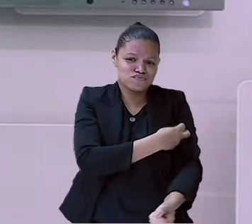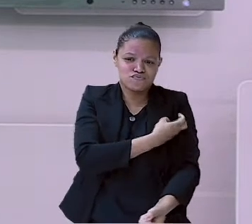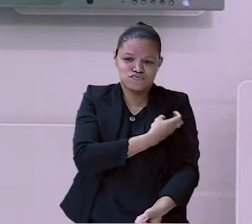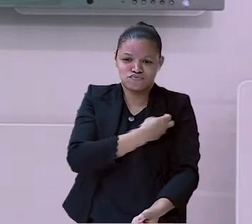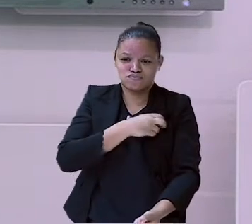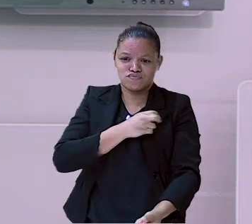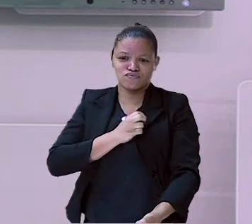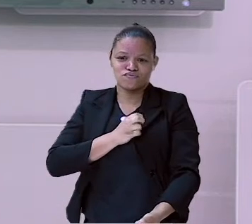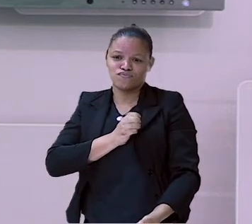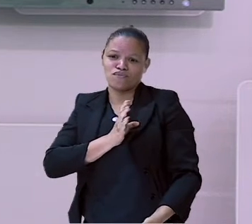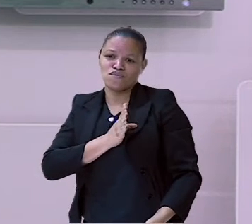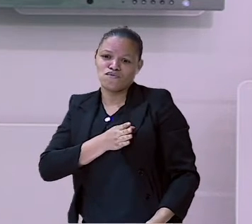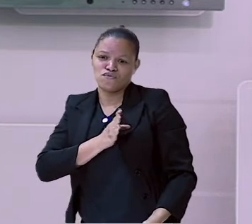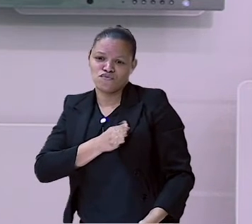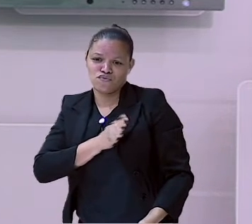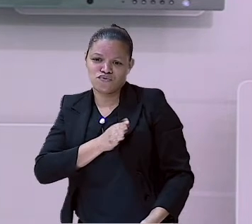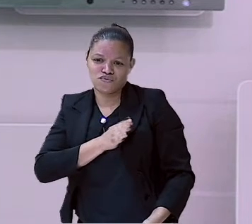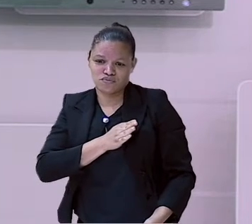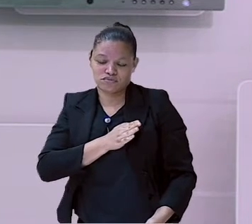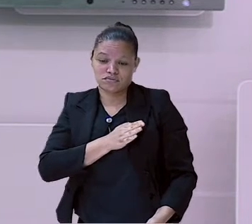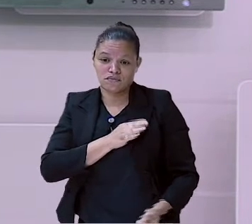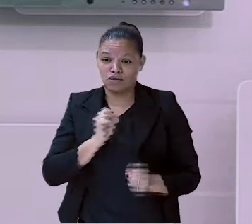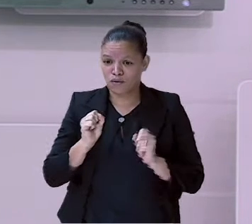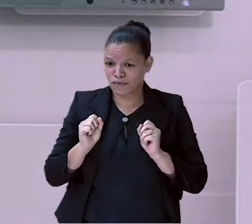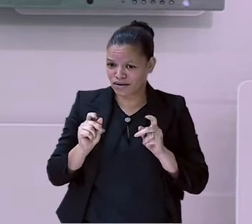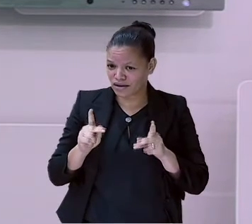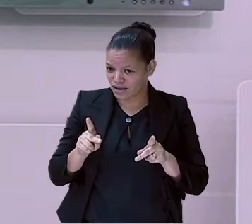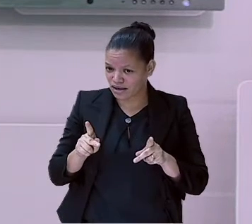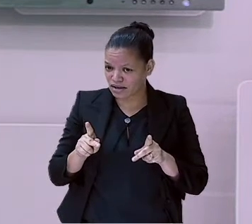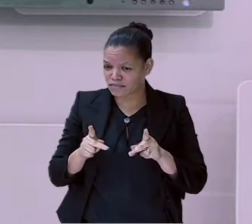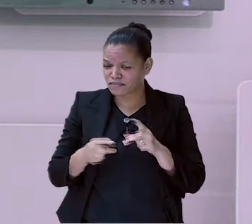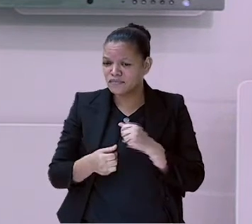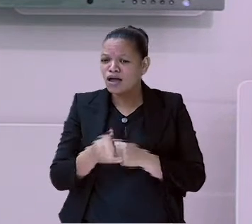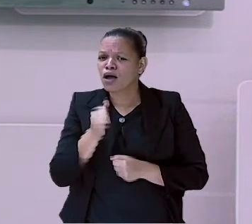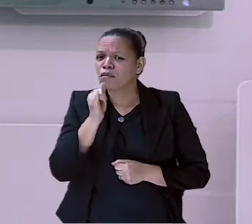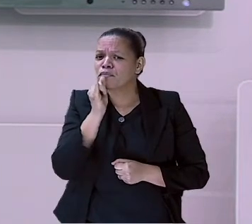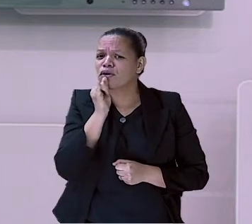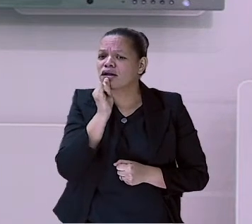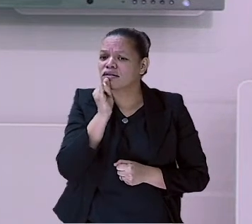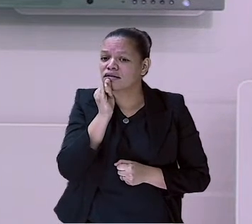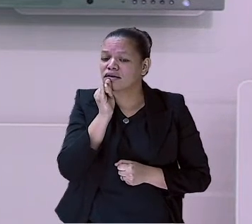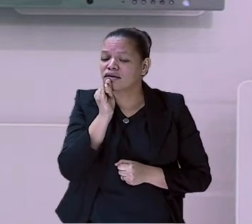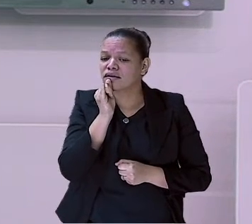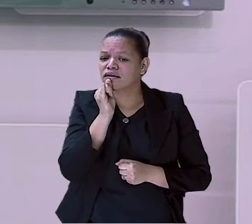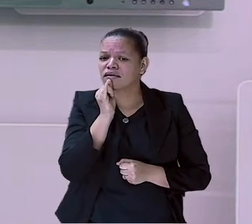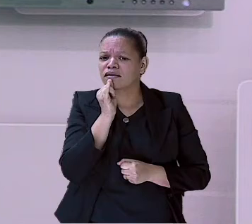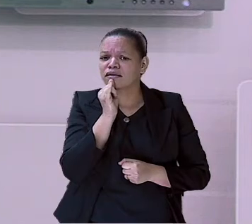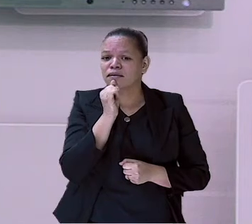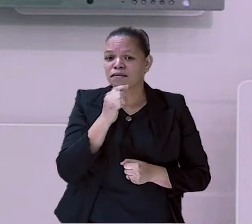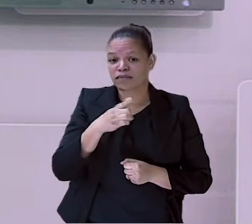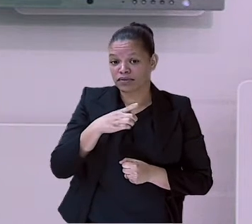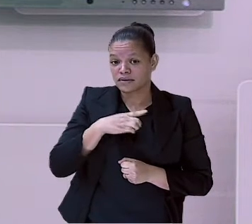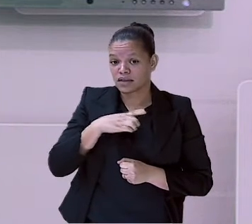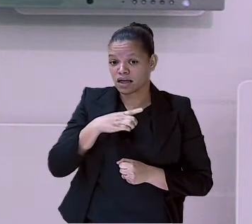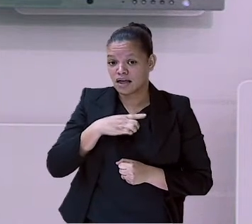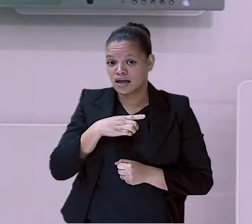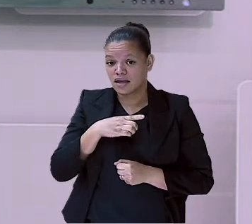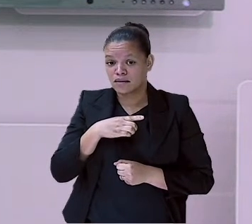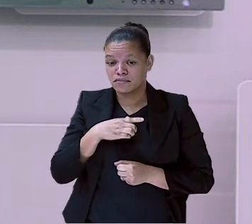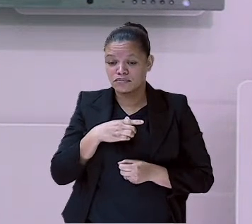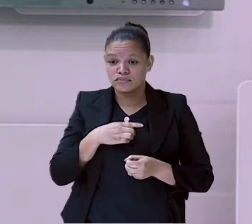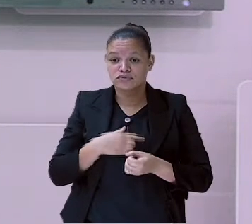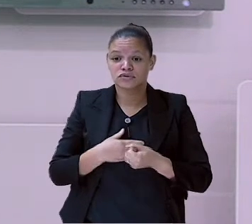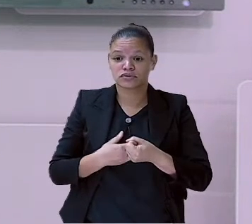sou o coração e aí eu estou soprando aqui na minha mão, tá? O canal, a artéria é aqui, então eu tô soprando,